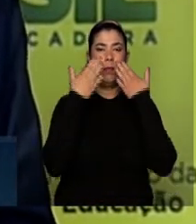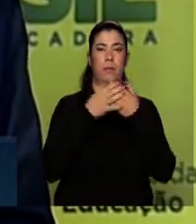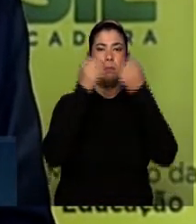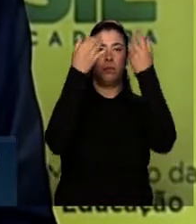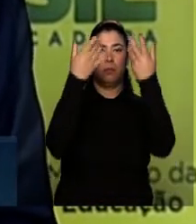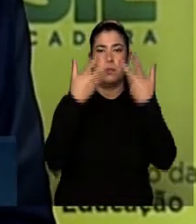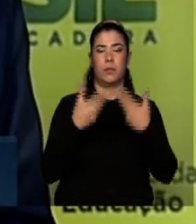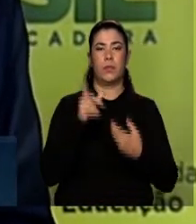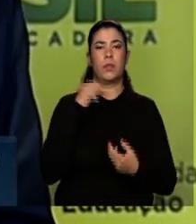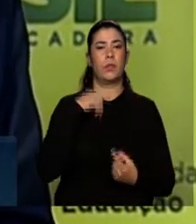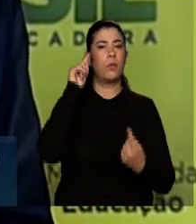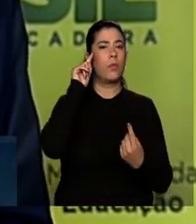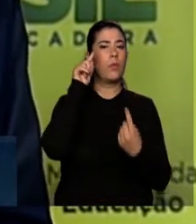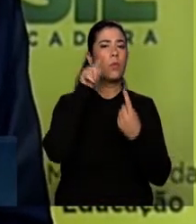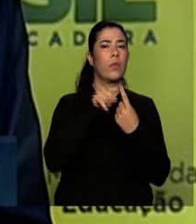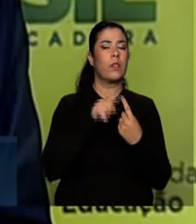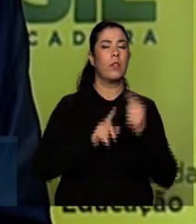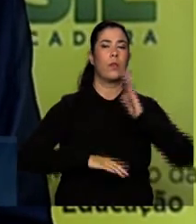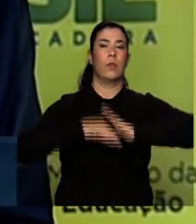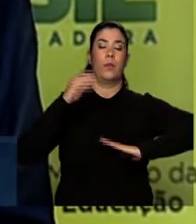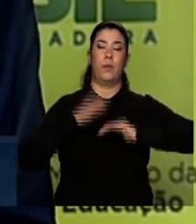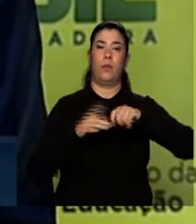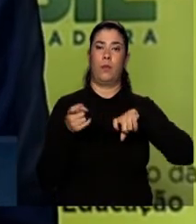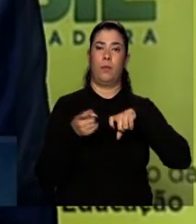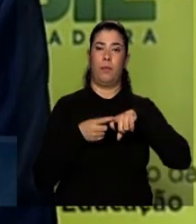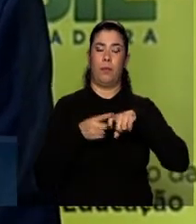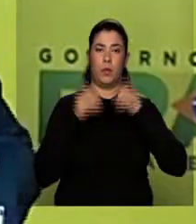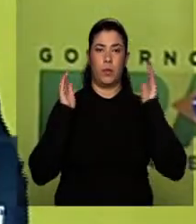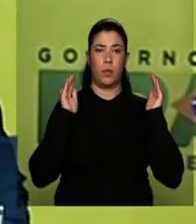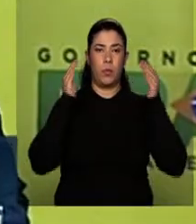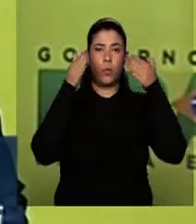a fixação de profissionais médicos, ele responde muito